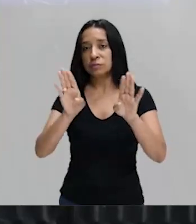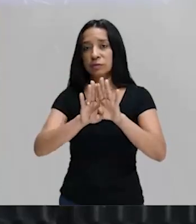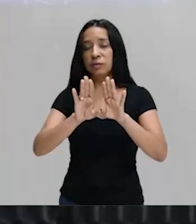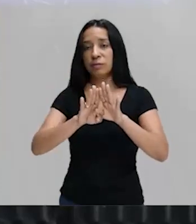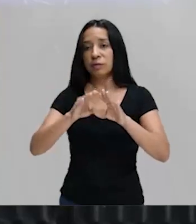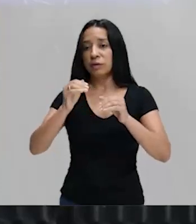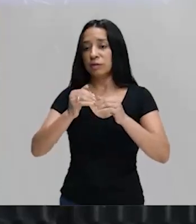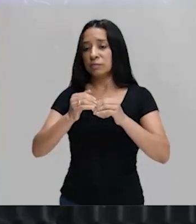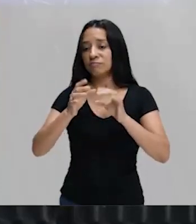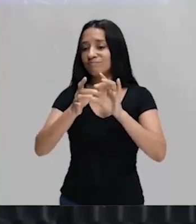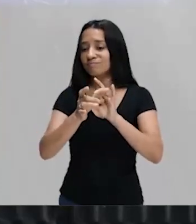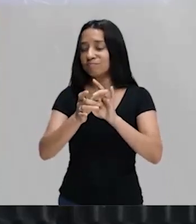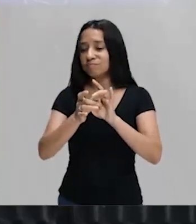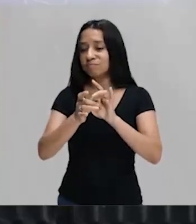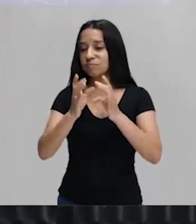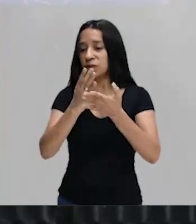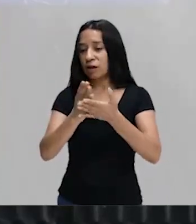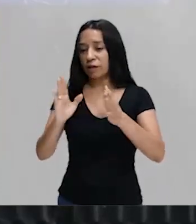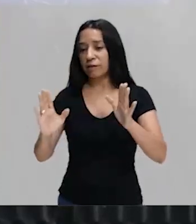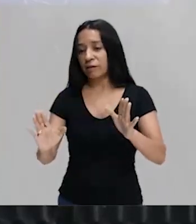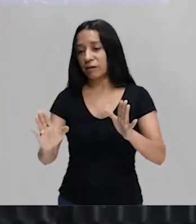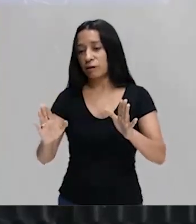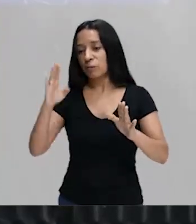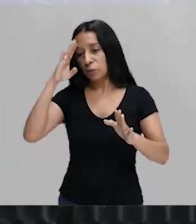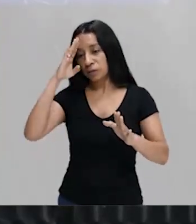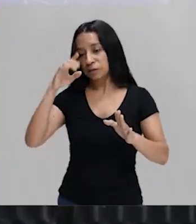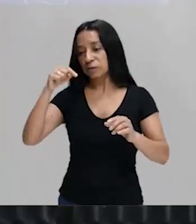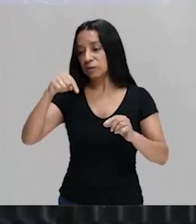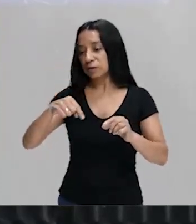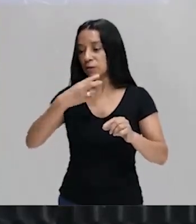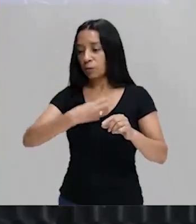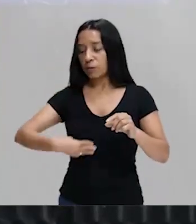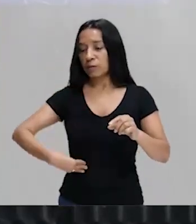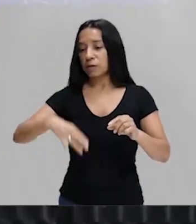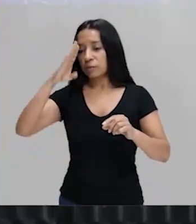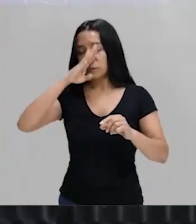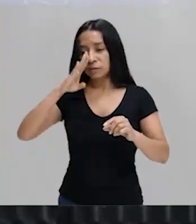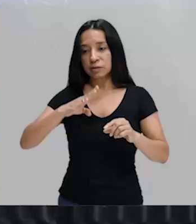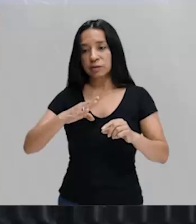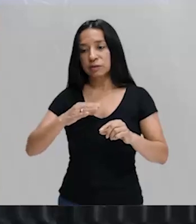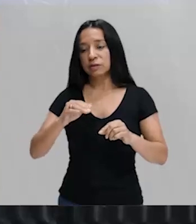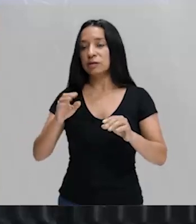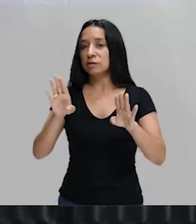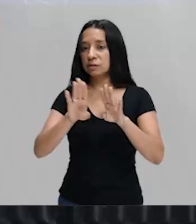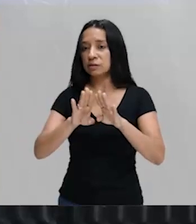levar à ruptura do Exército com a monarquia brasileira e acelerou a